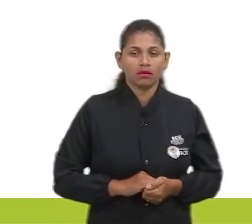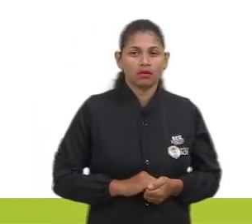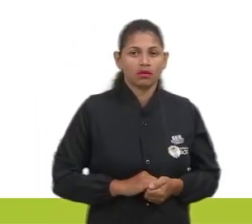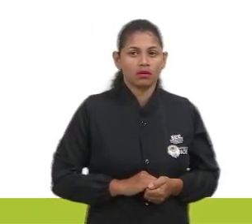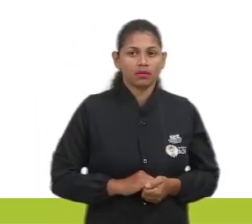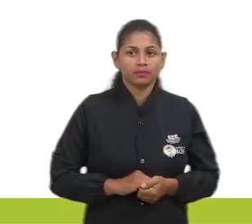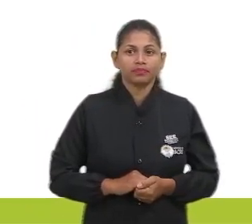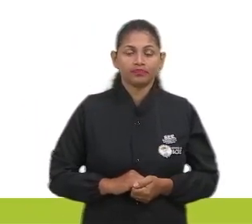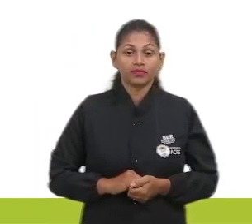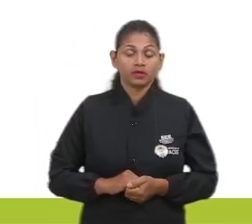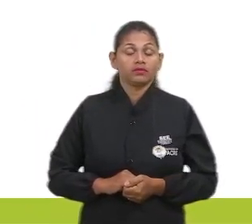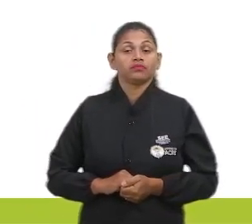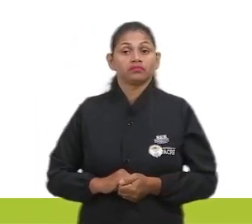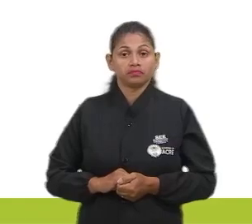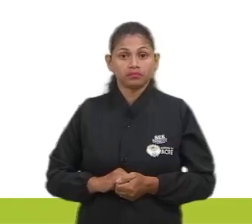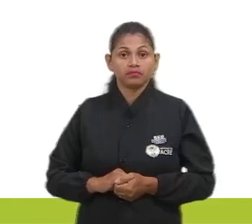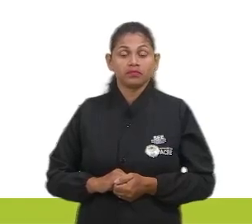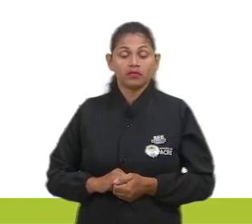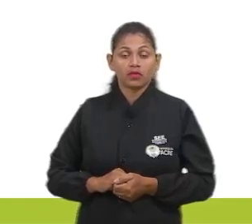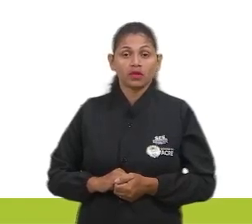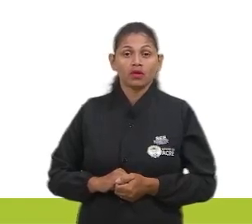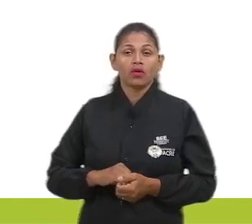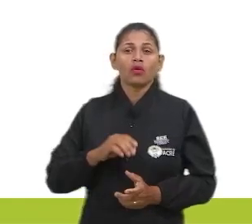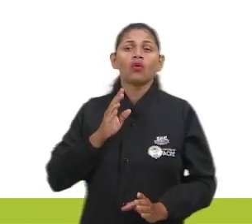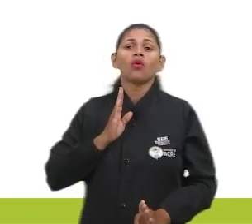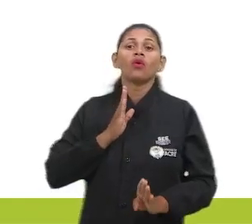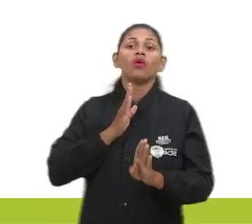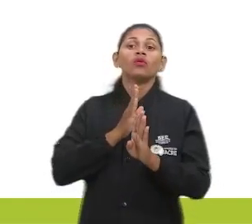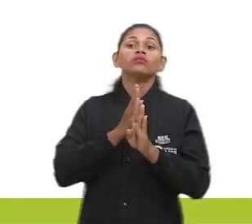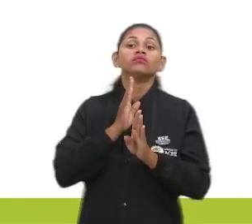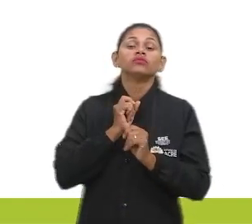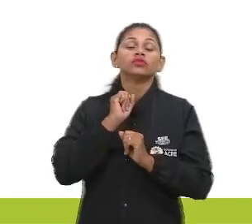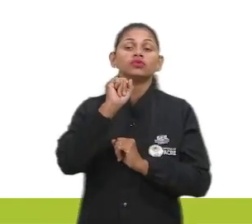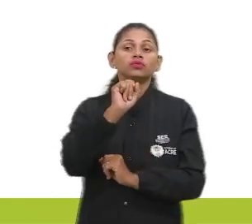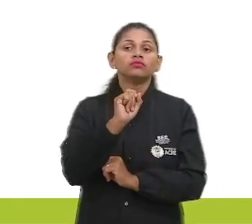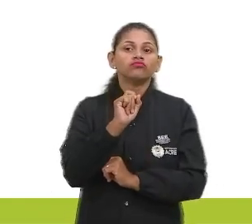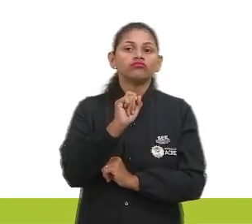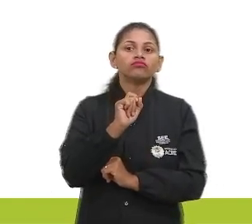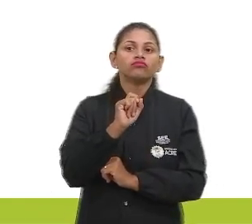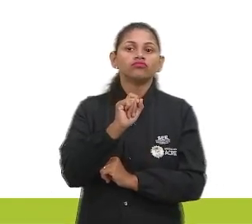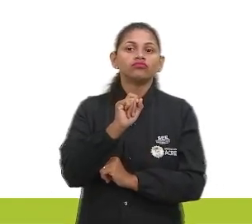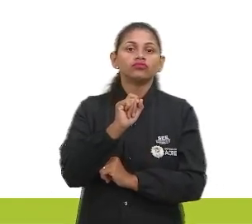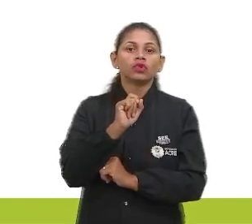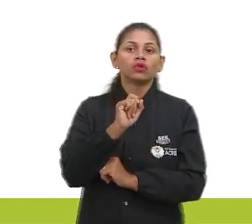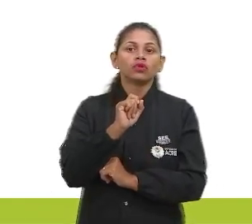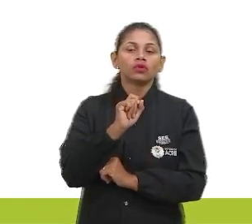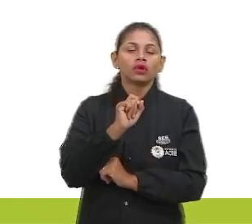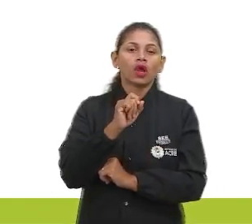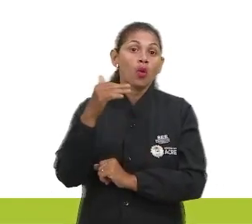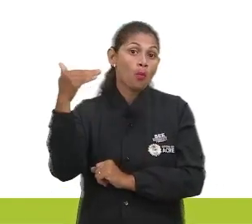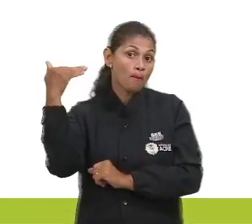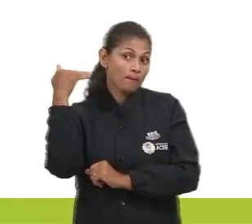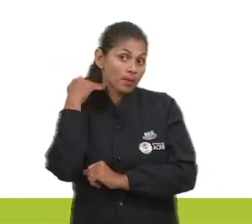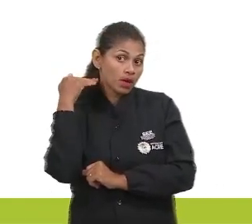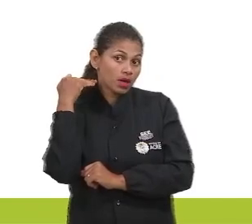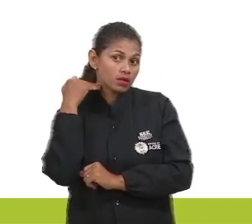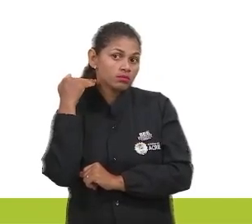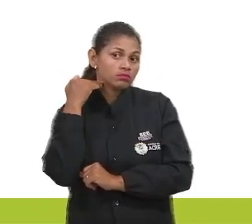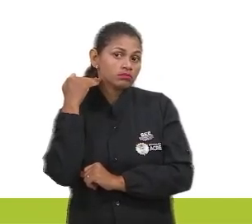agência bancária, certo? Que seria o onde que esses personagens estão aqui